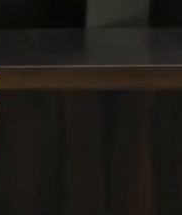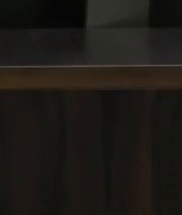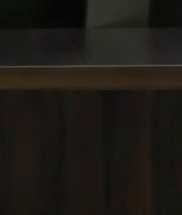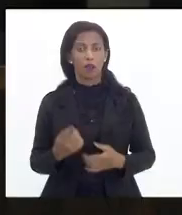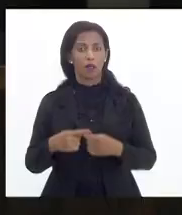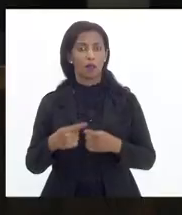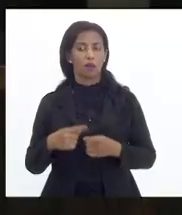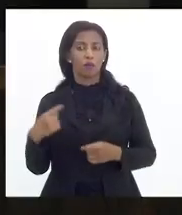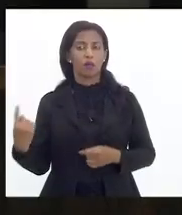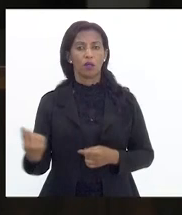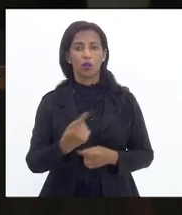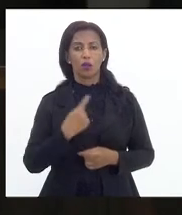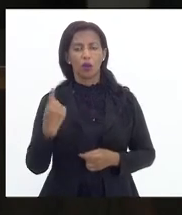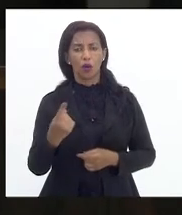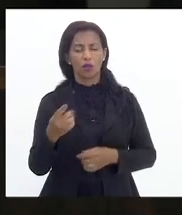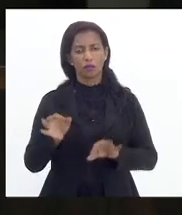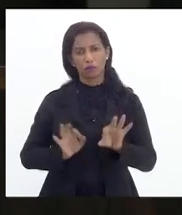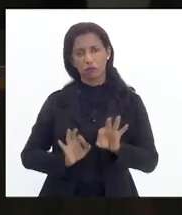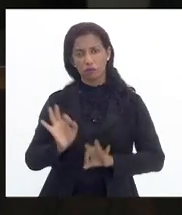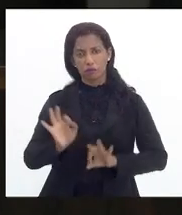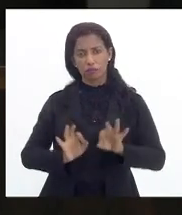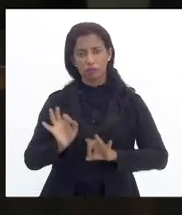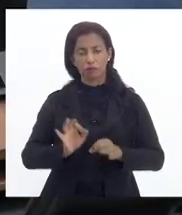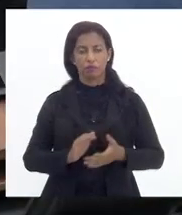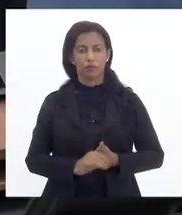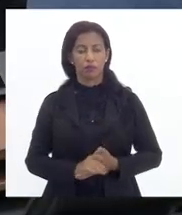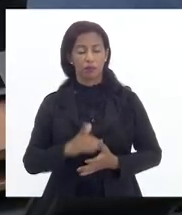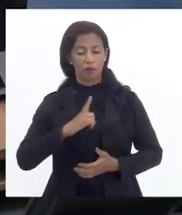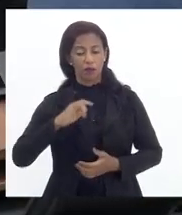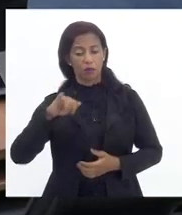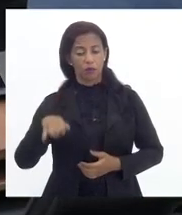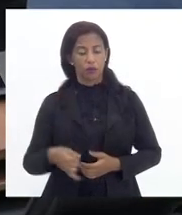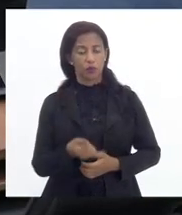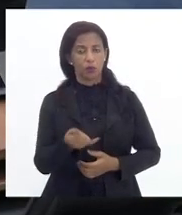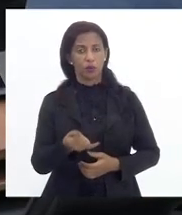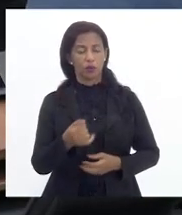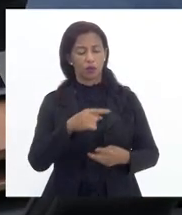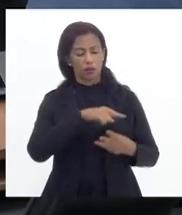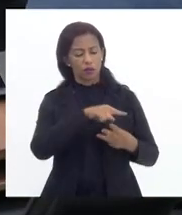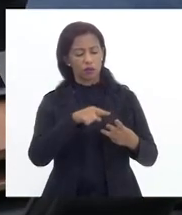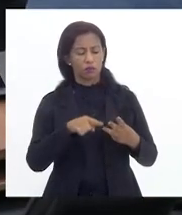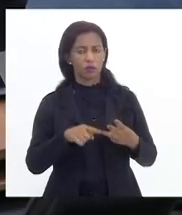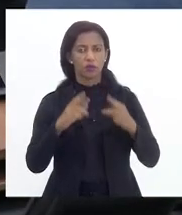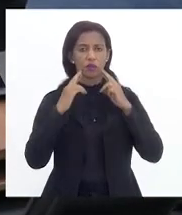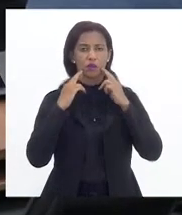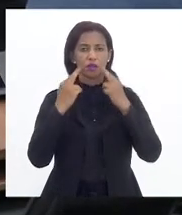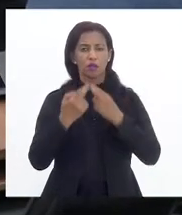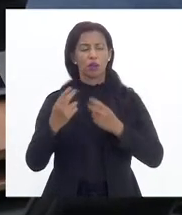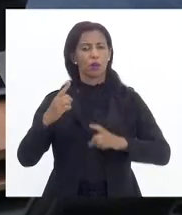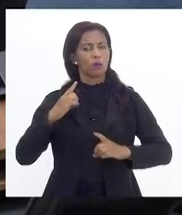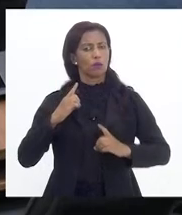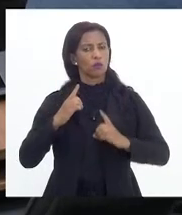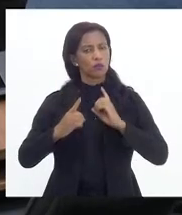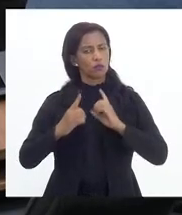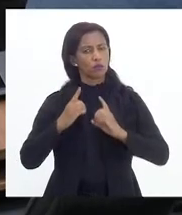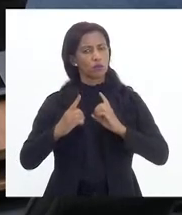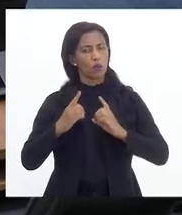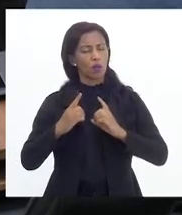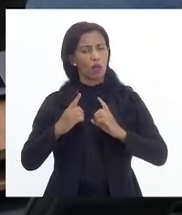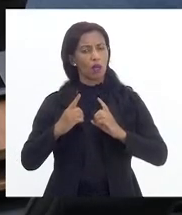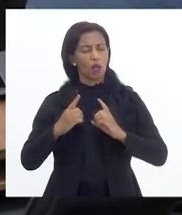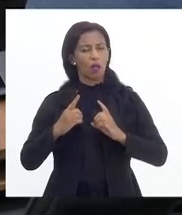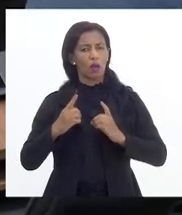Nós faremos dessa maneira para que nós tenhamos oportunidade de nas Três audiências públicas debaterão os temas de forma